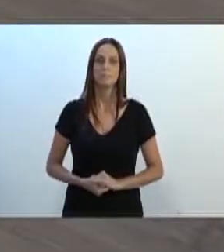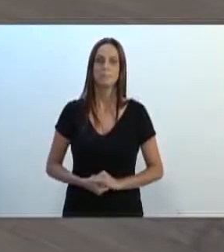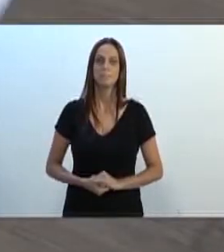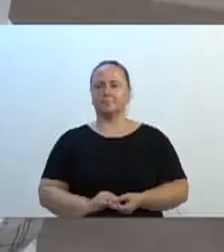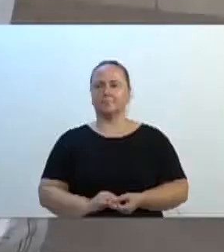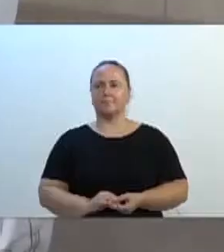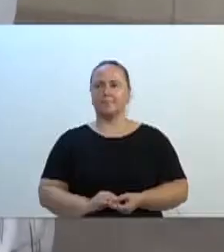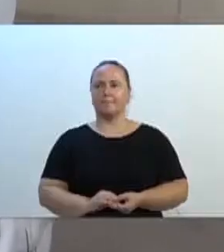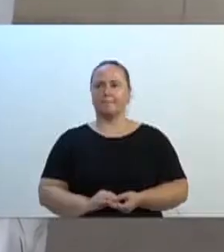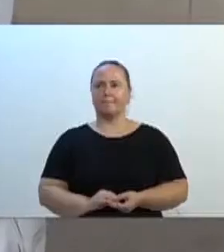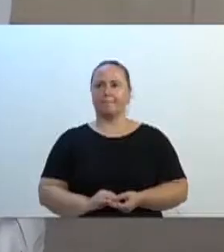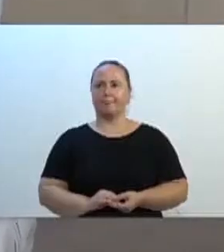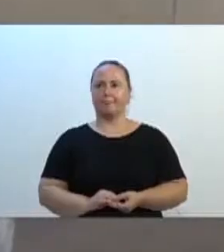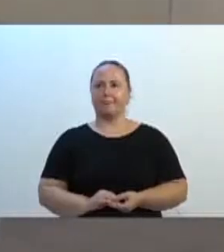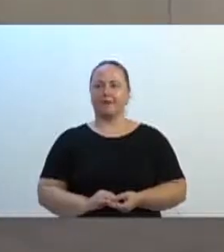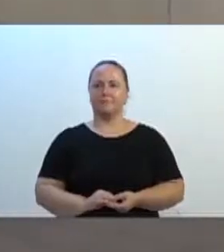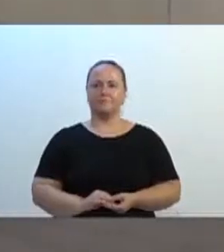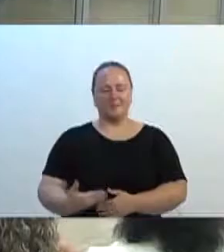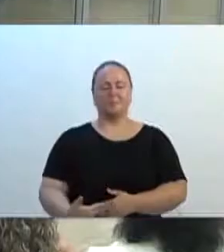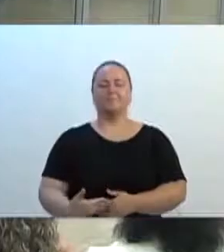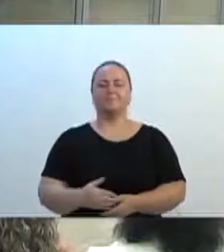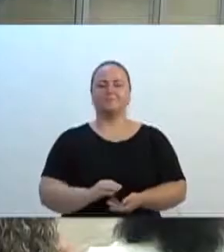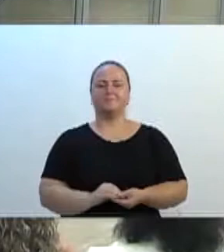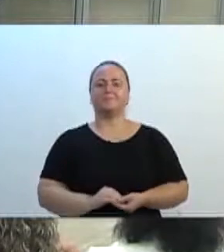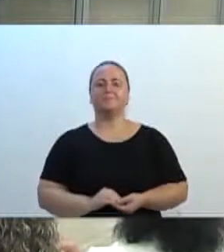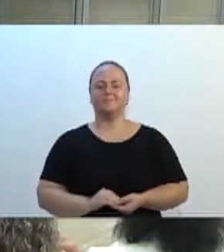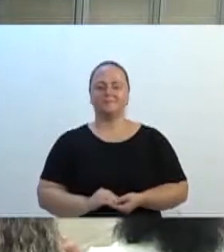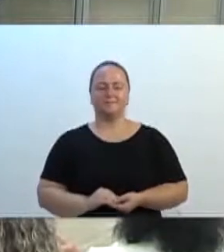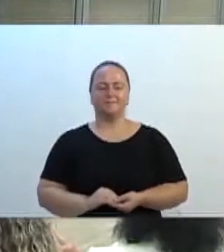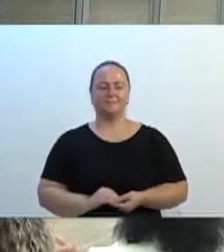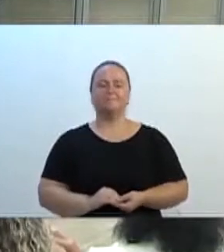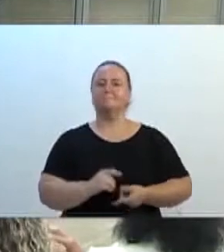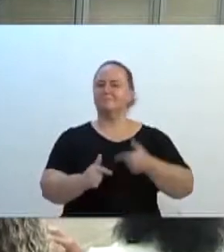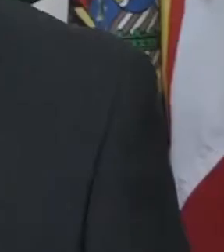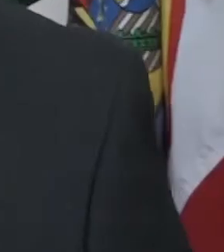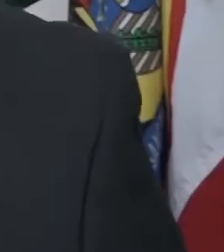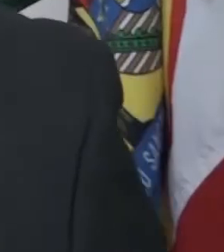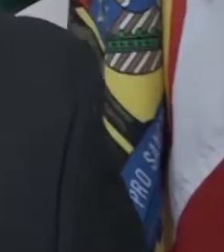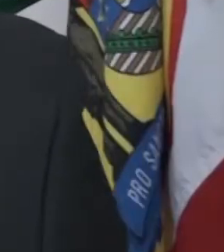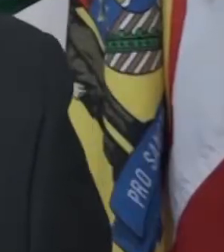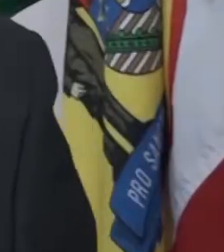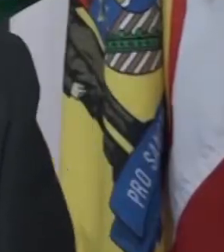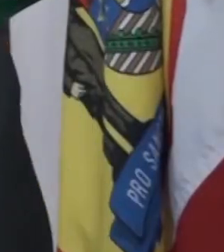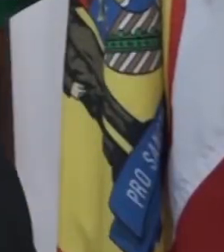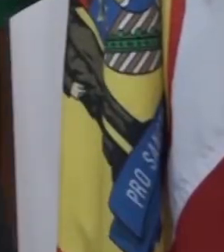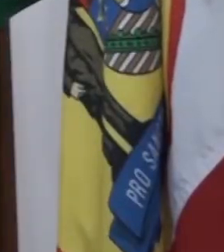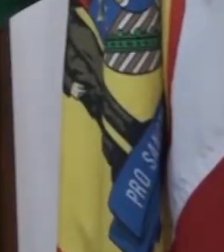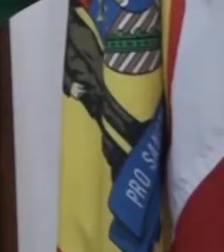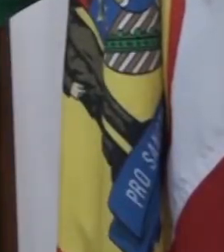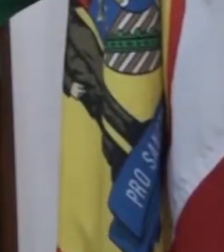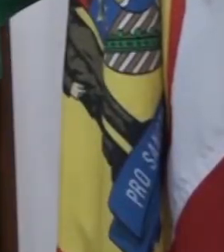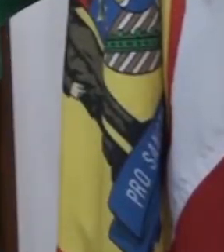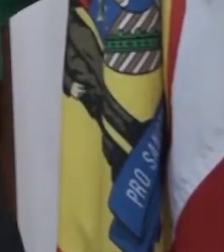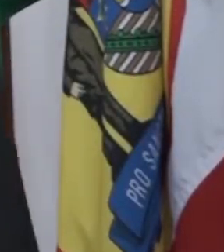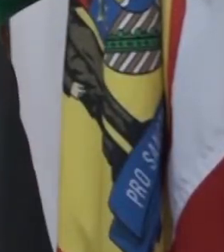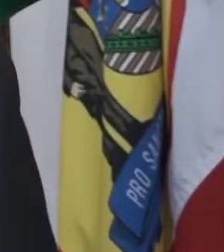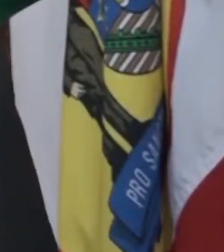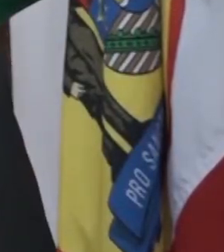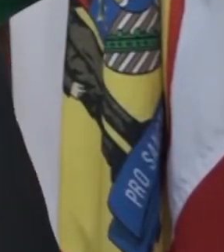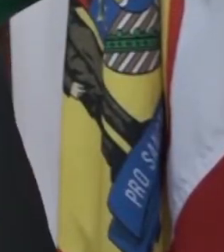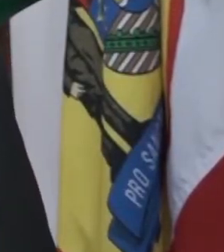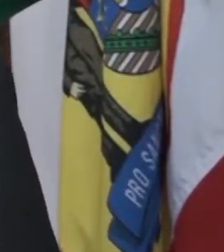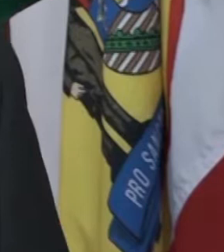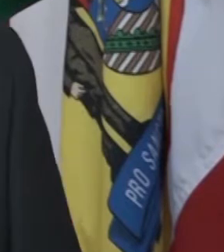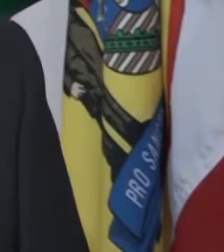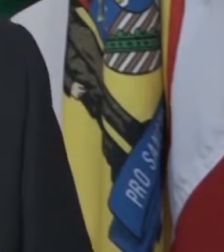os homenageados e referenciar a história do judiciário na cidade. Esse é um momento importante para Blumenau, é um marco da